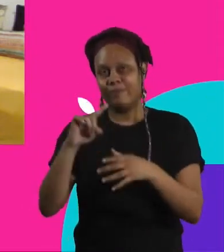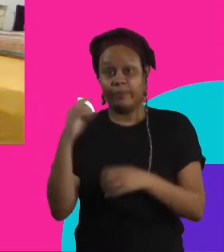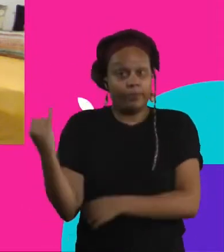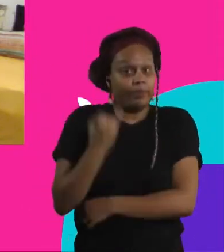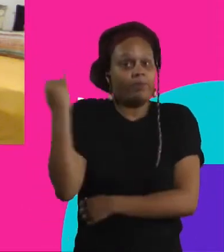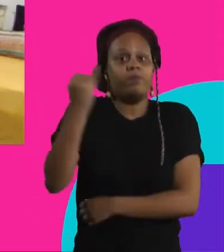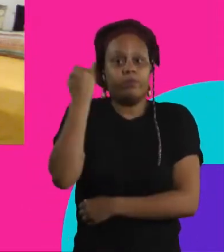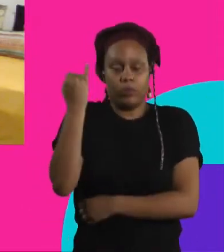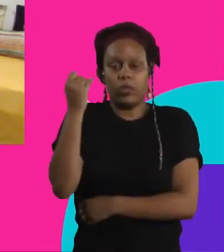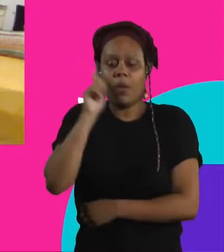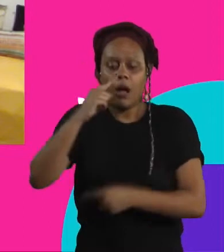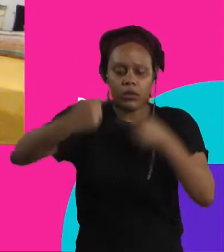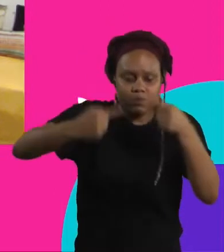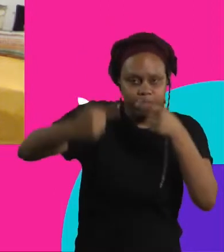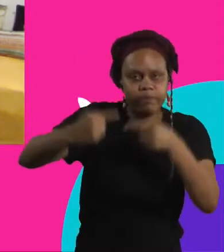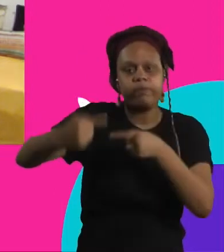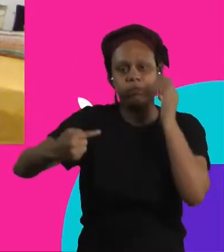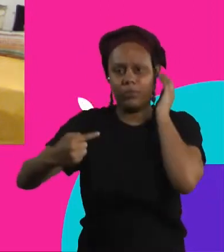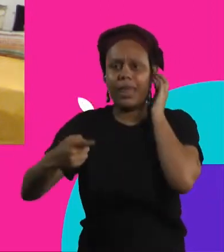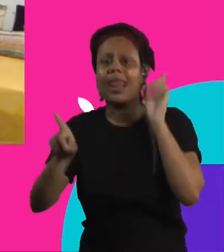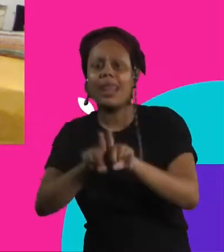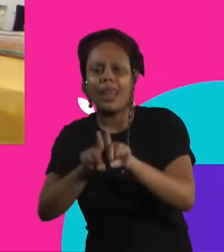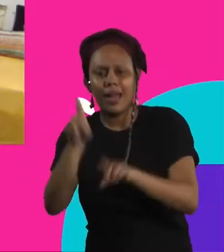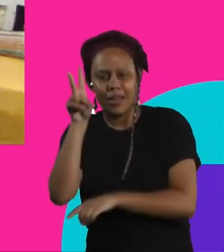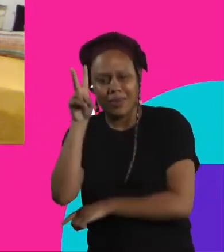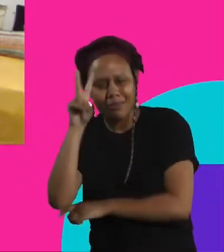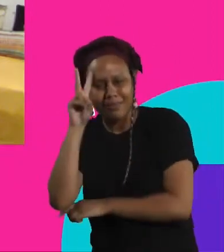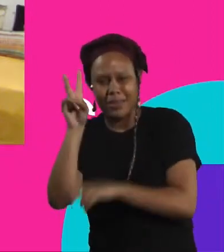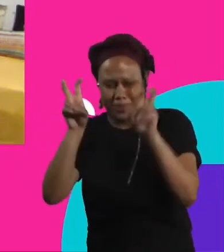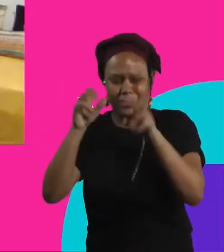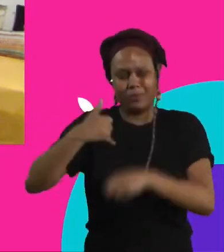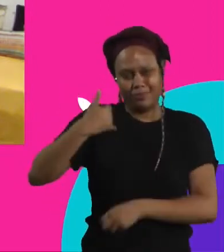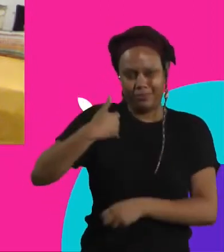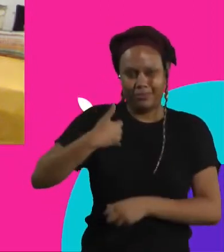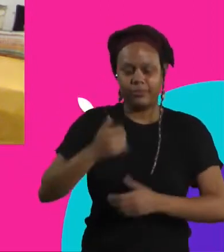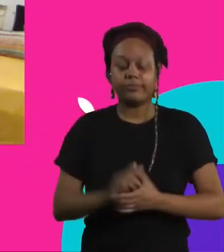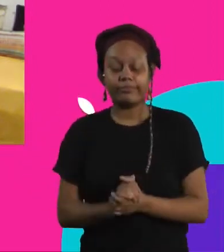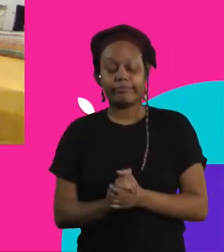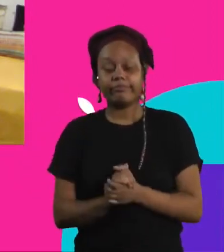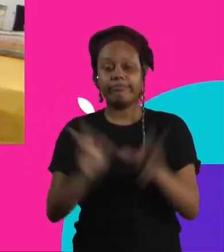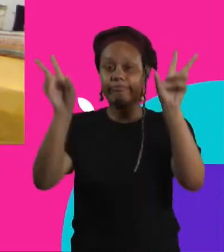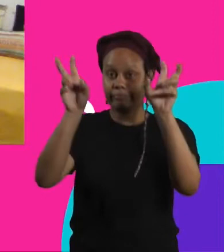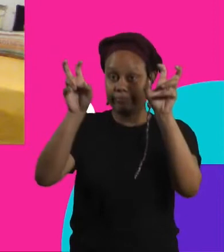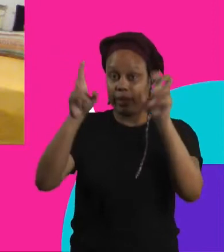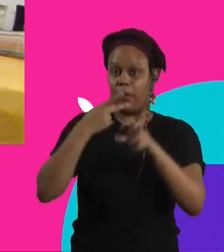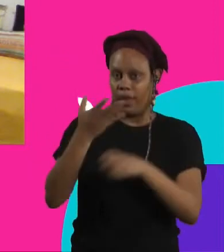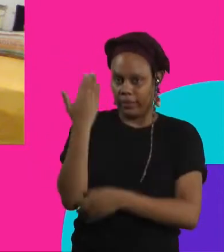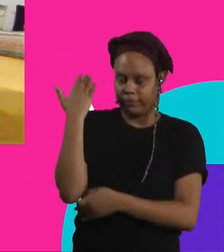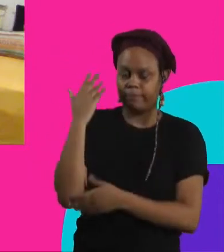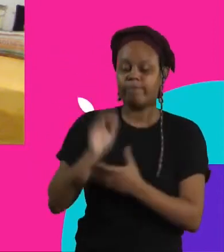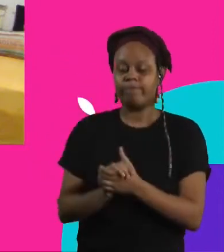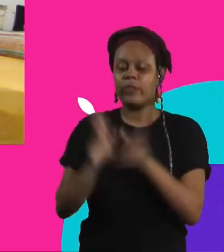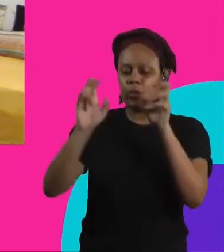discutir, e sempre lembrar dessa questão etária, porque, como eu falei, o tema da